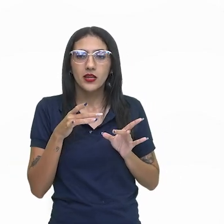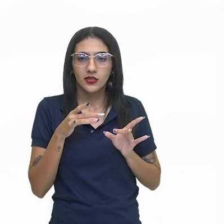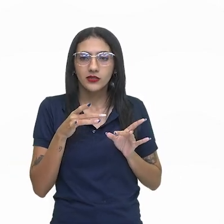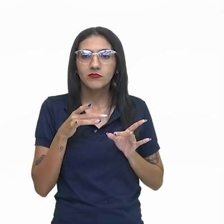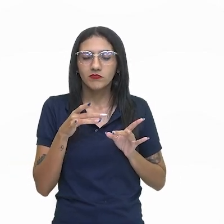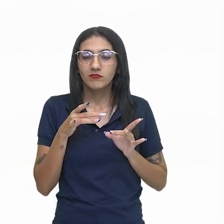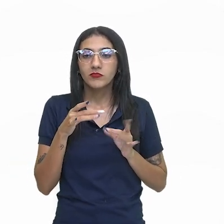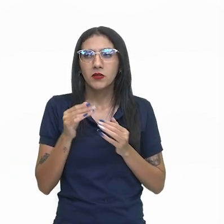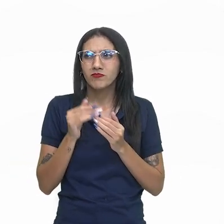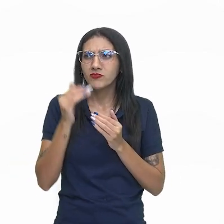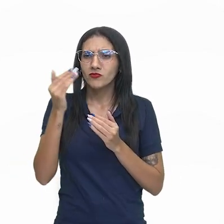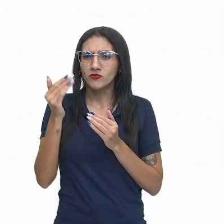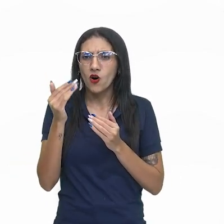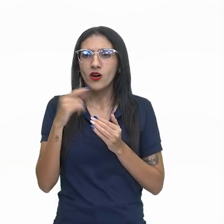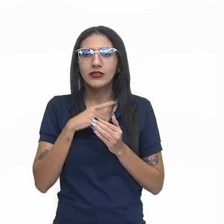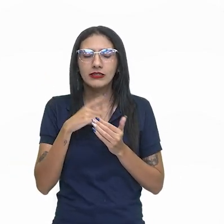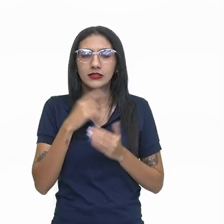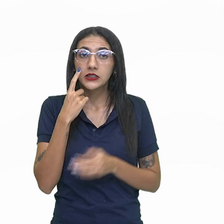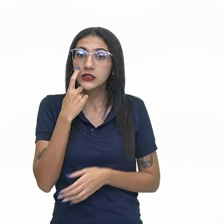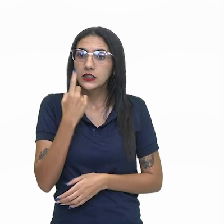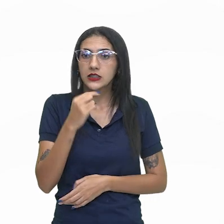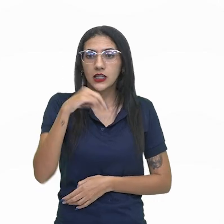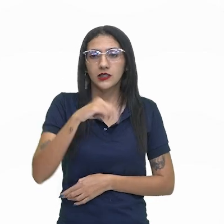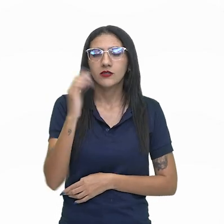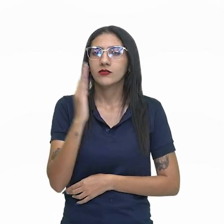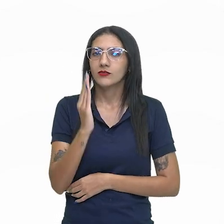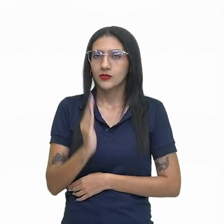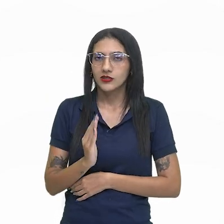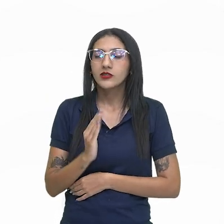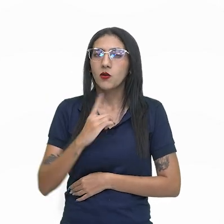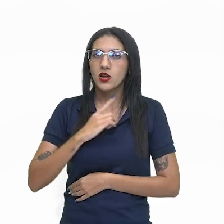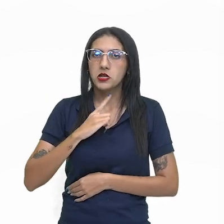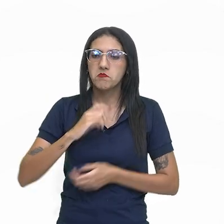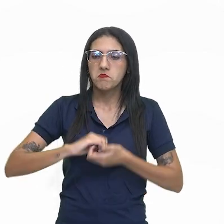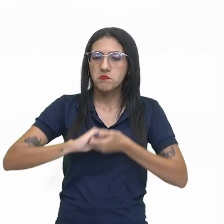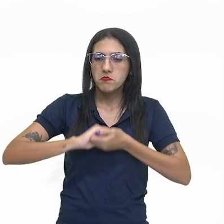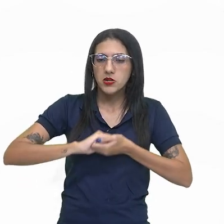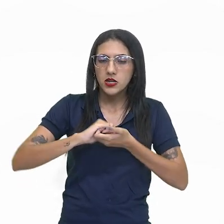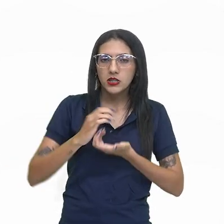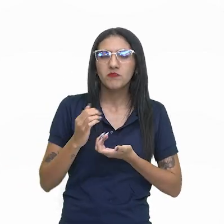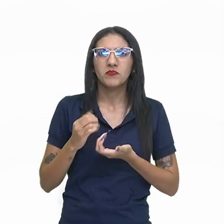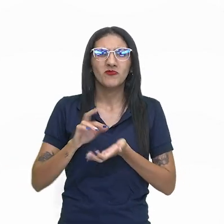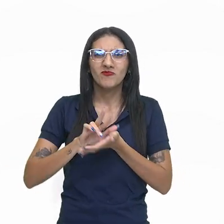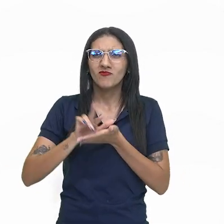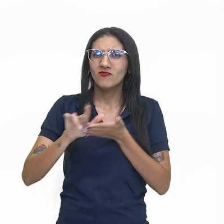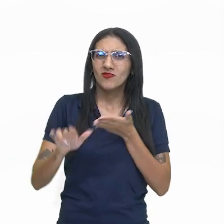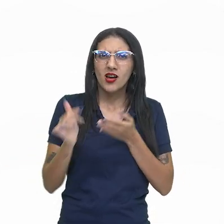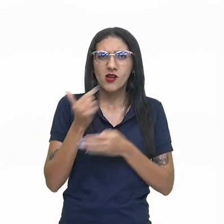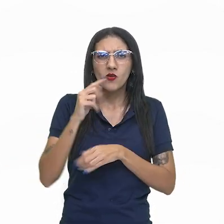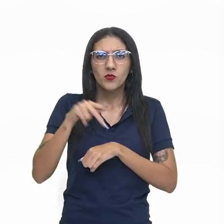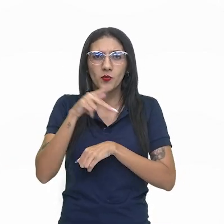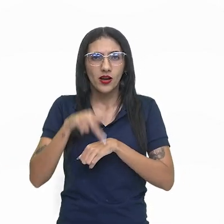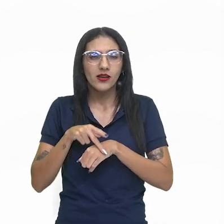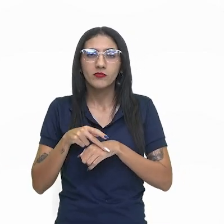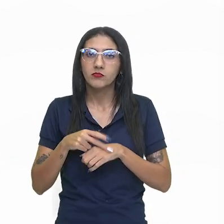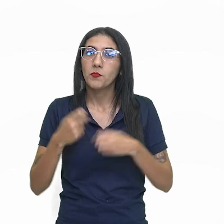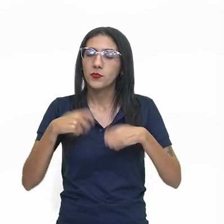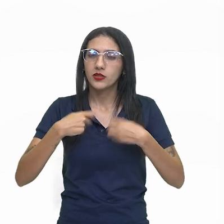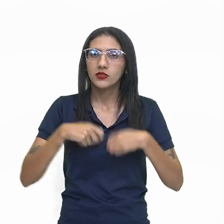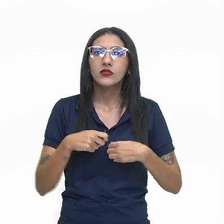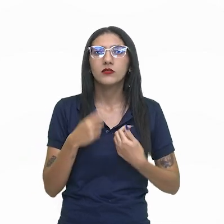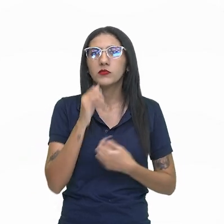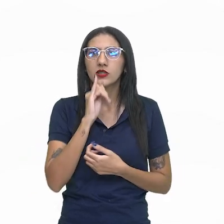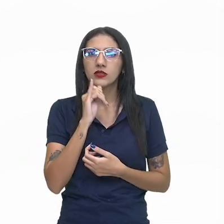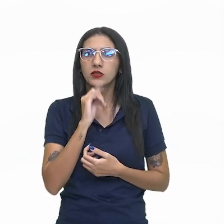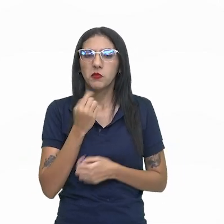comprar, né? Tem muita gente que compra do Brasil. O Brasil é um grande parceiro comercial de vários países e tem que ser assim. Não dá para um